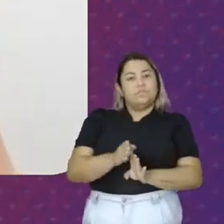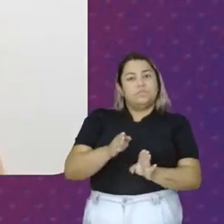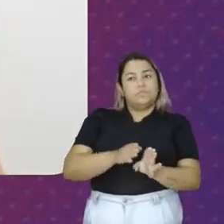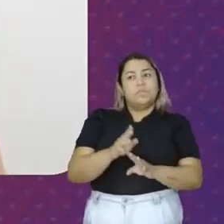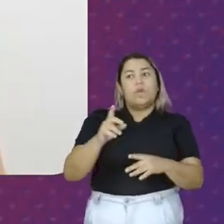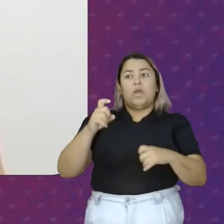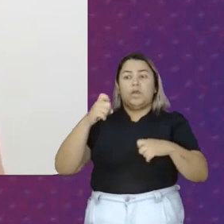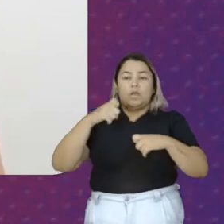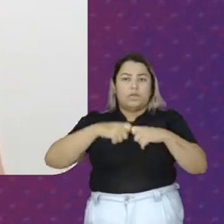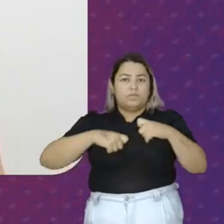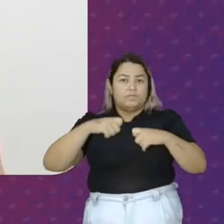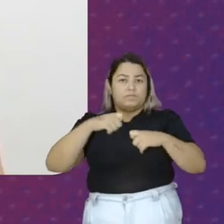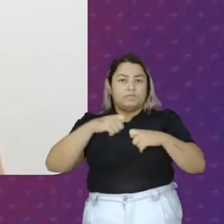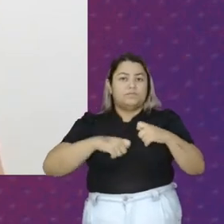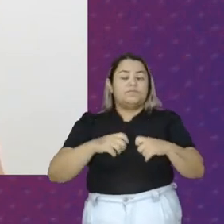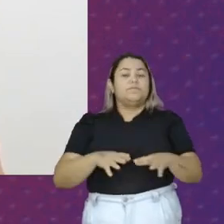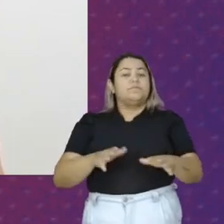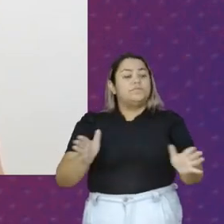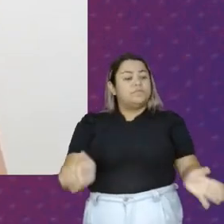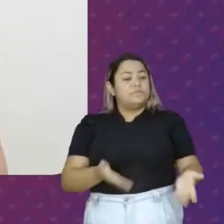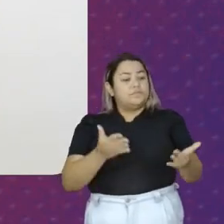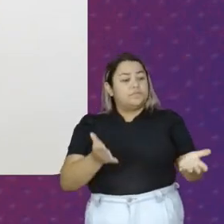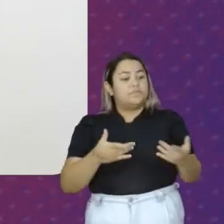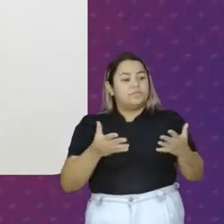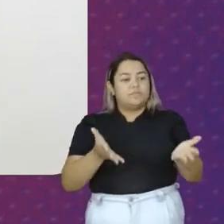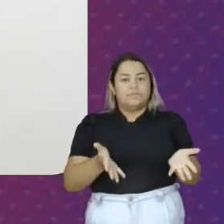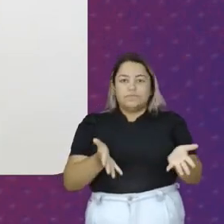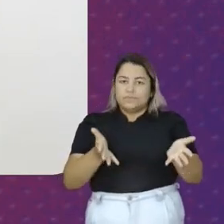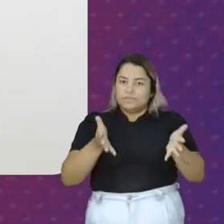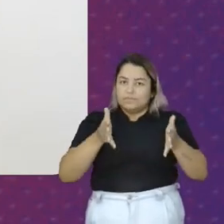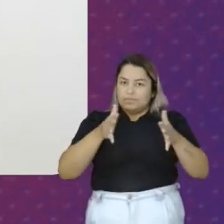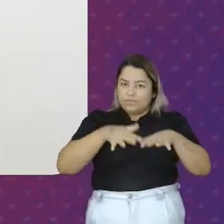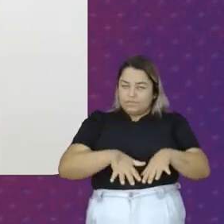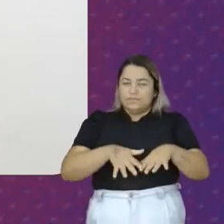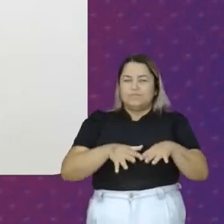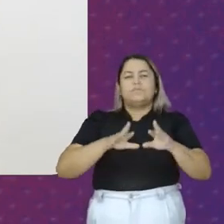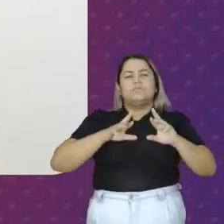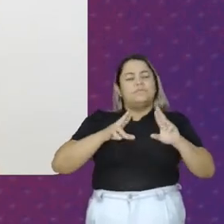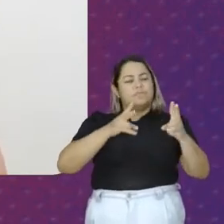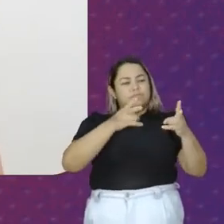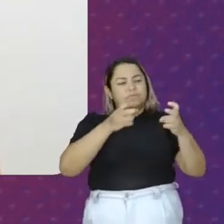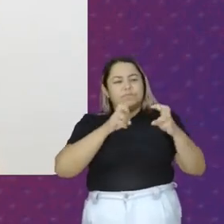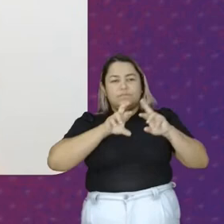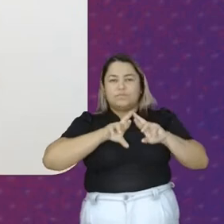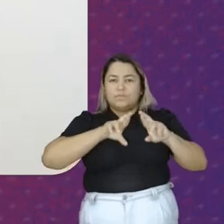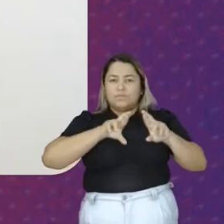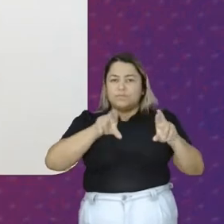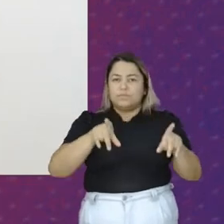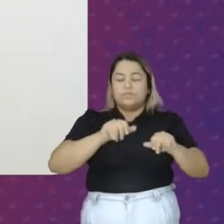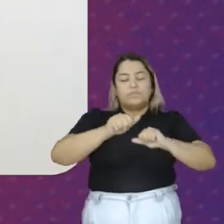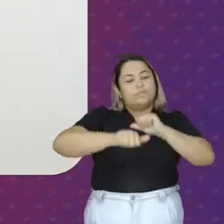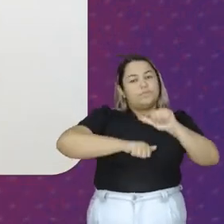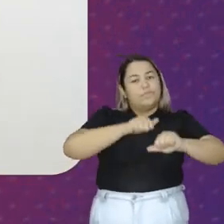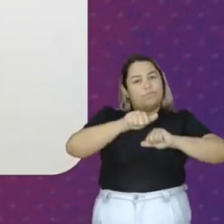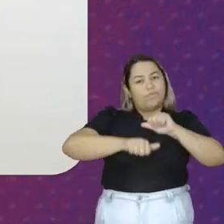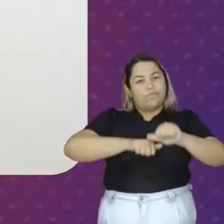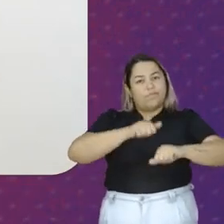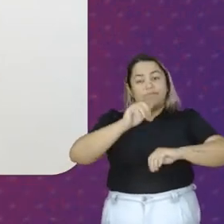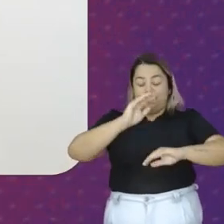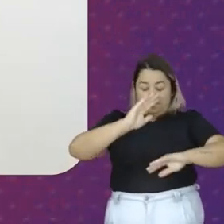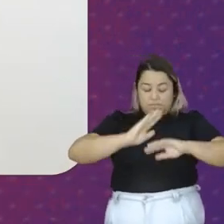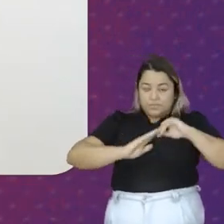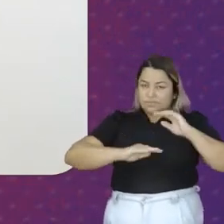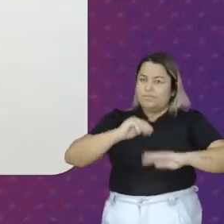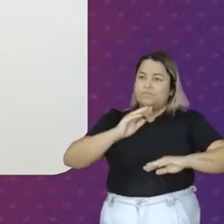vamos promover a acessibilidade. Percebe a diferença? Né? Então, não é mudar a ação, fazer